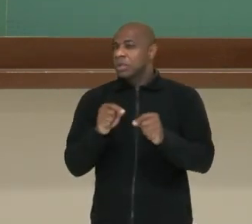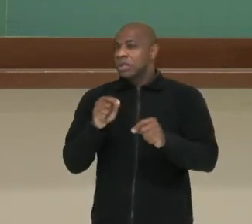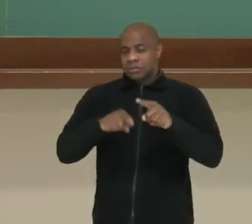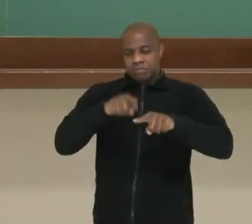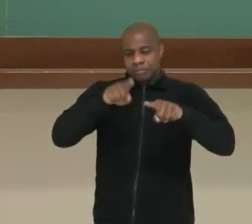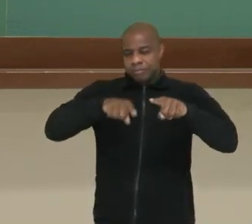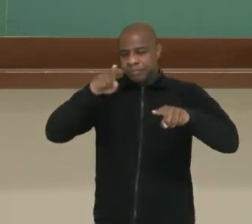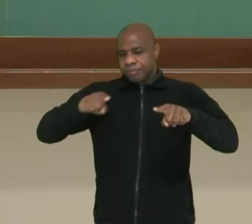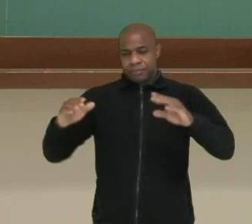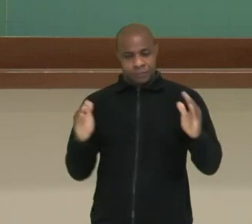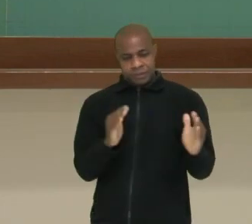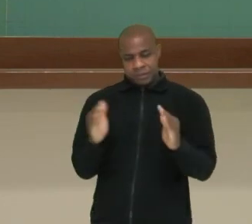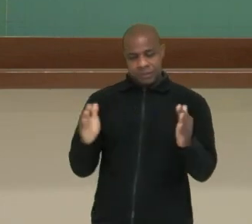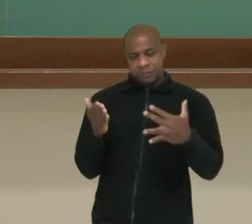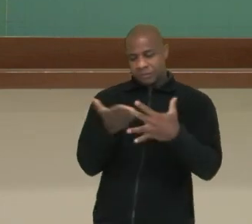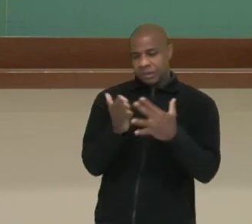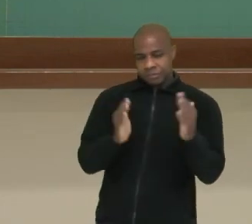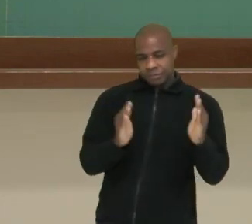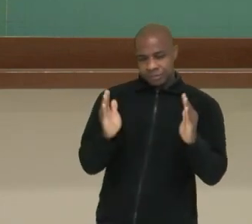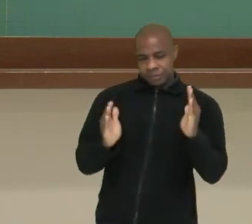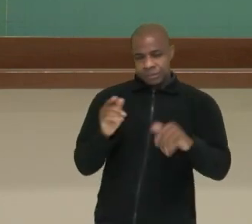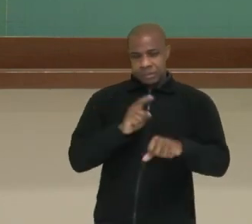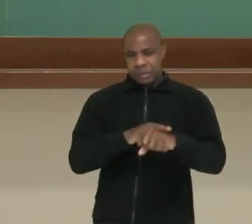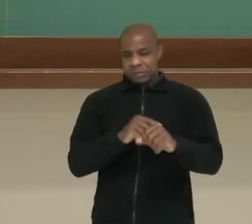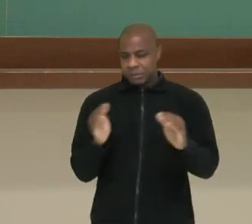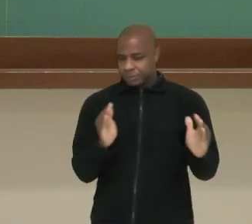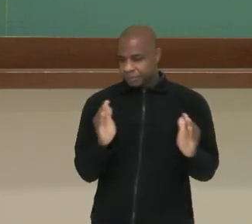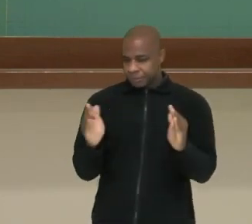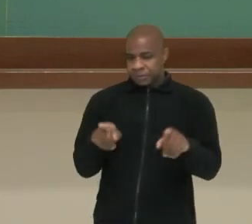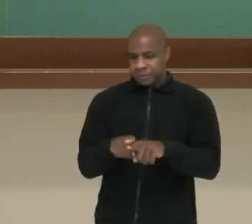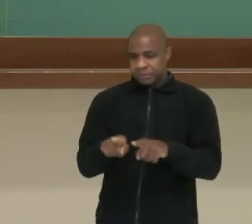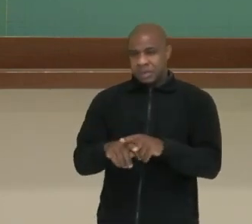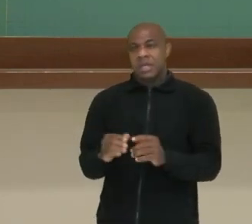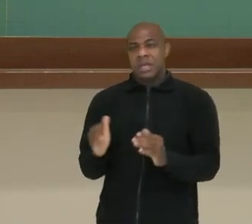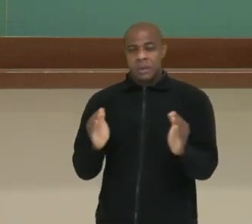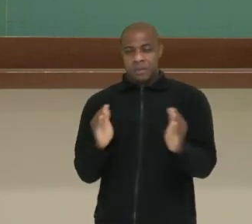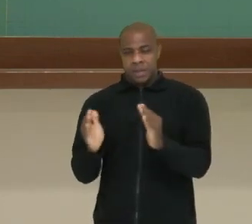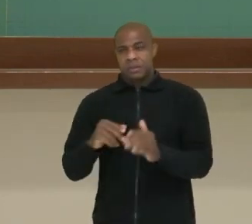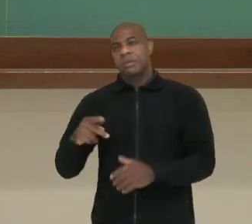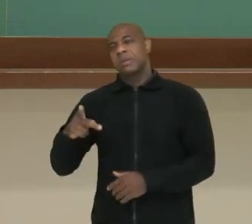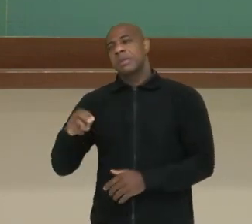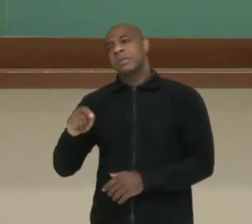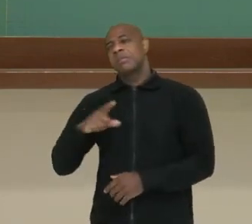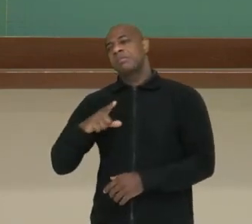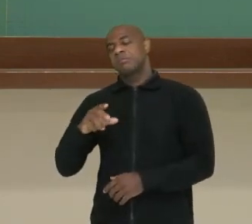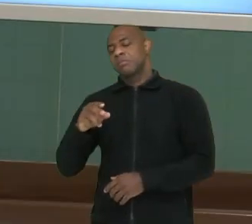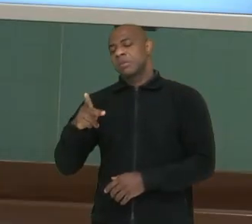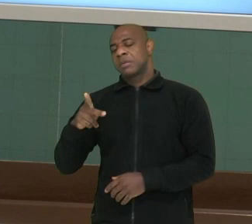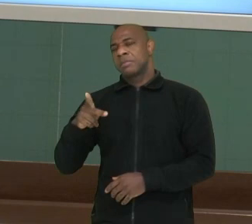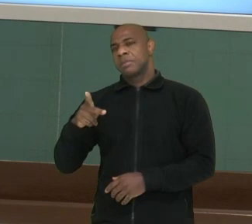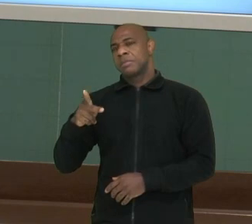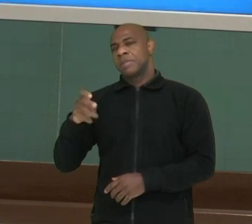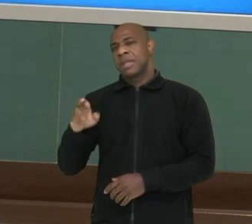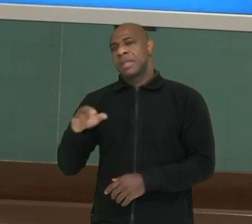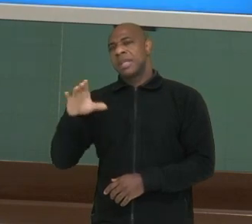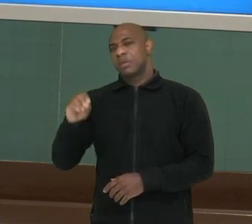e o período é o tempo de um ciclo. Se você compreendeu isso, esse é o grande objetivo dessa aula. Pessoal, eu